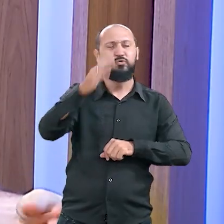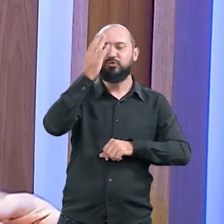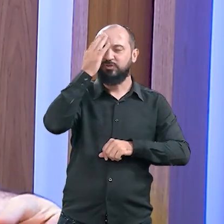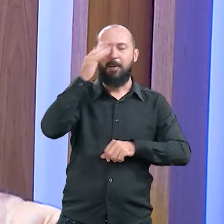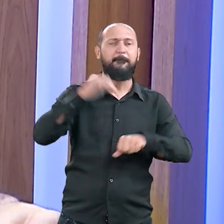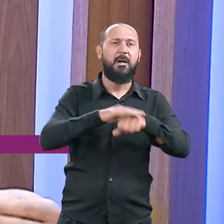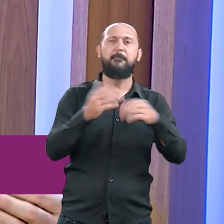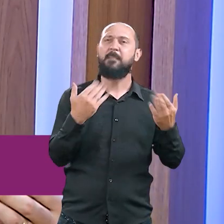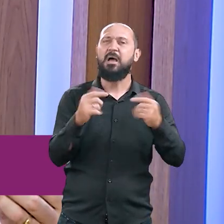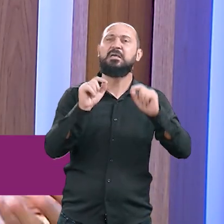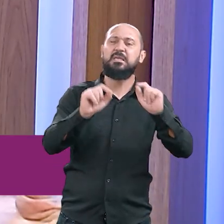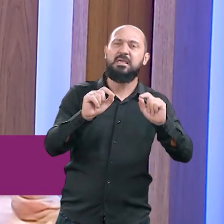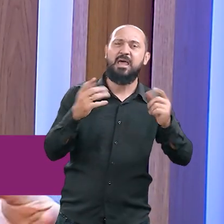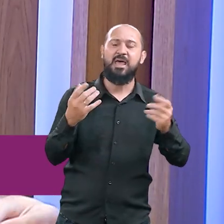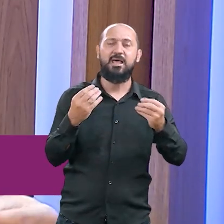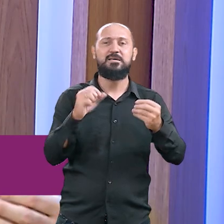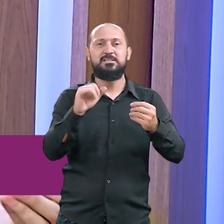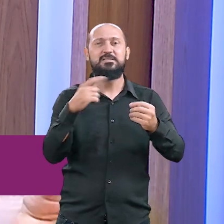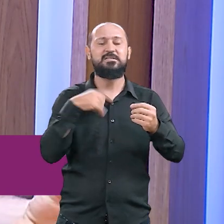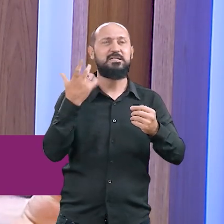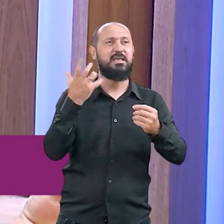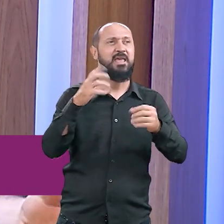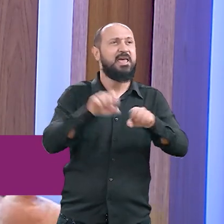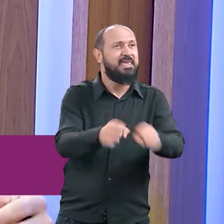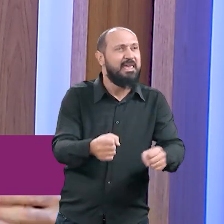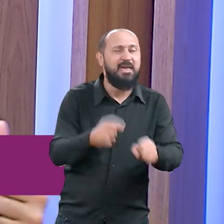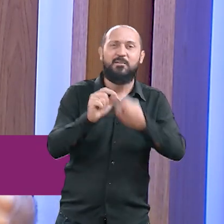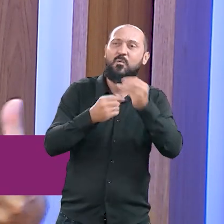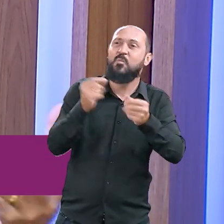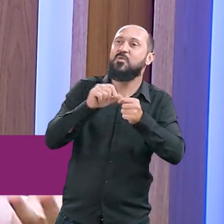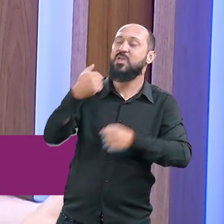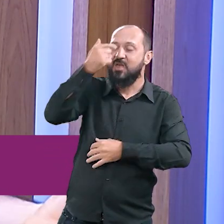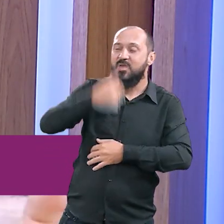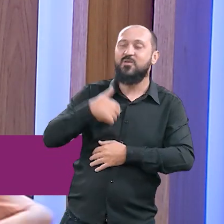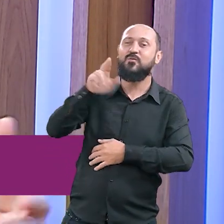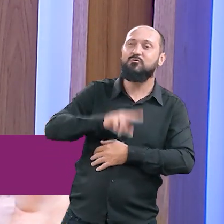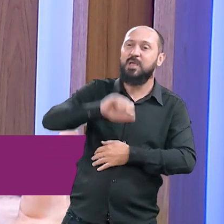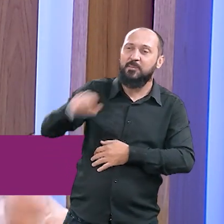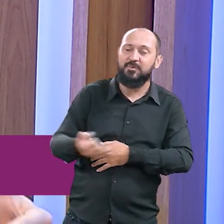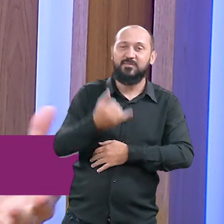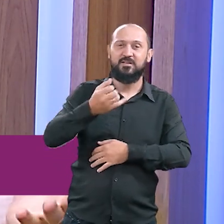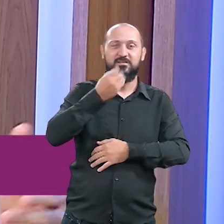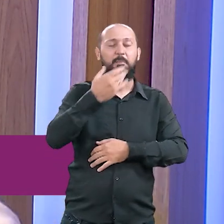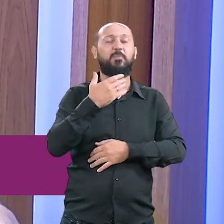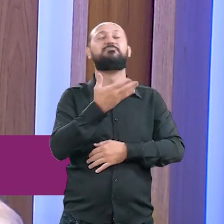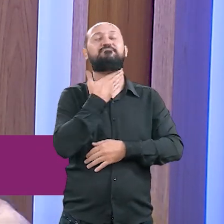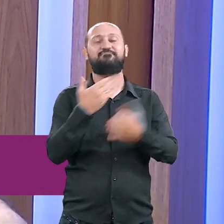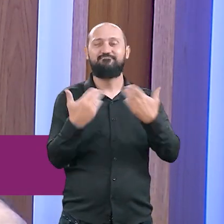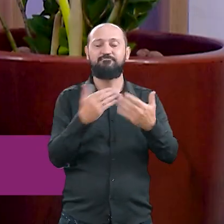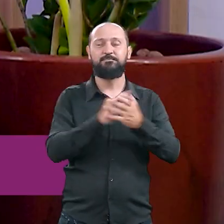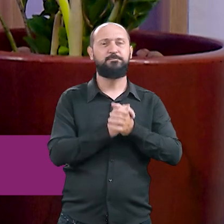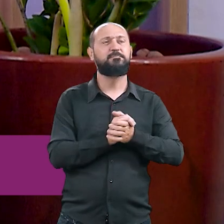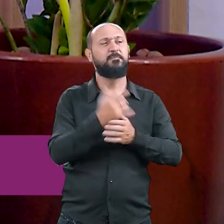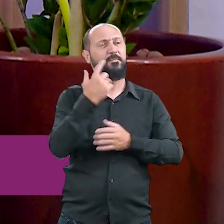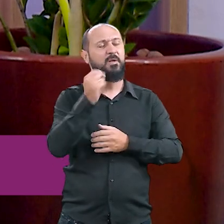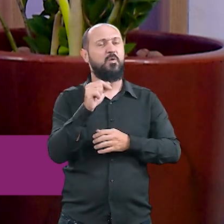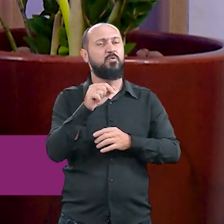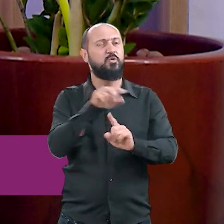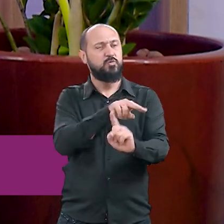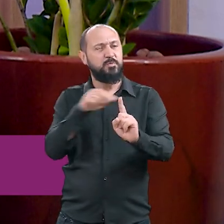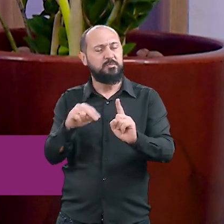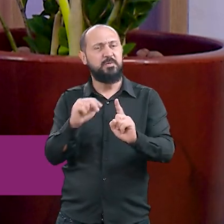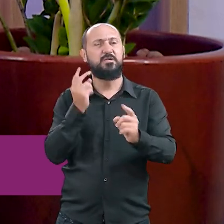atualizando sempre a respeito do assunto, é palestrante internacional, pesquisa o tema para trazer mais detalhes a respeito desse